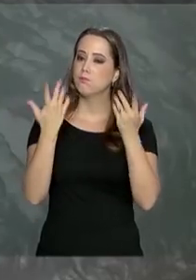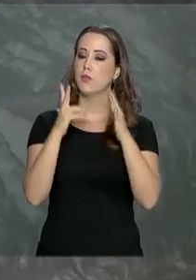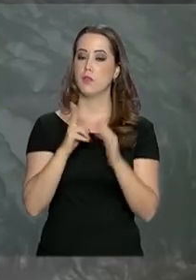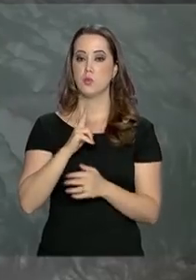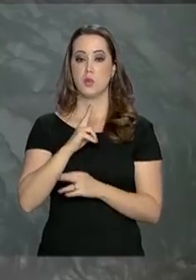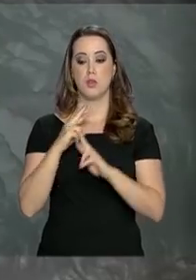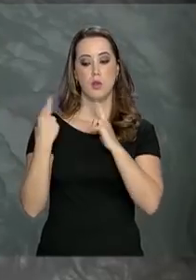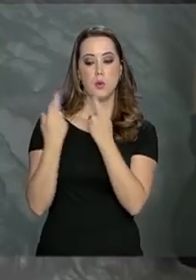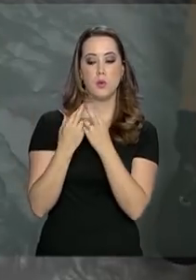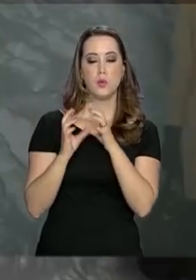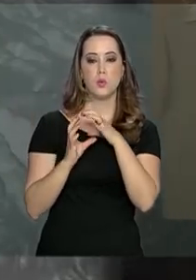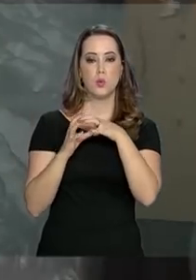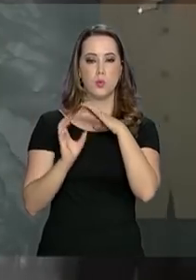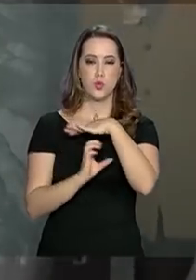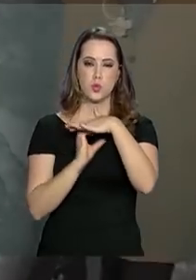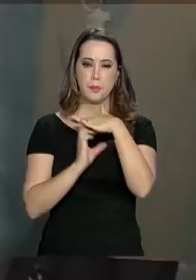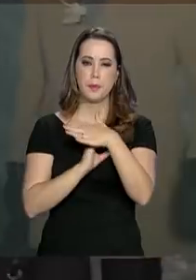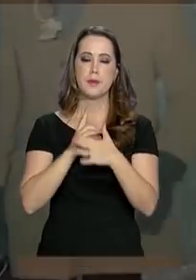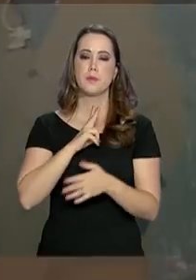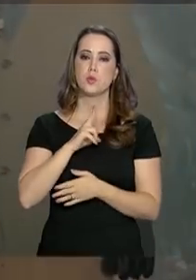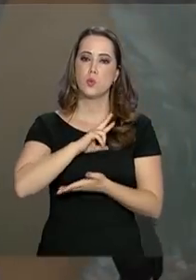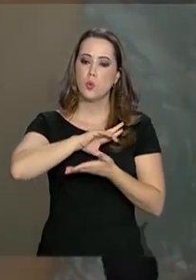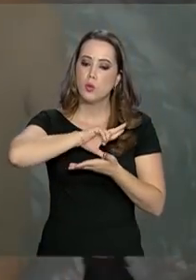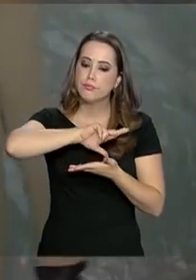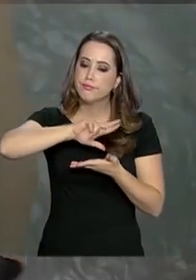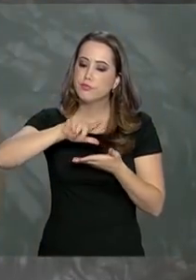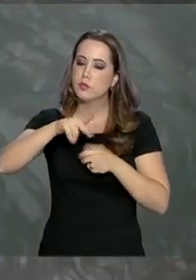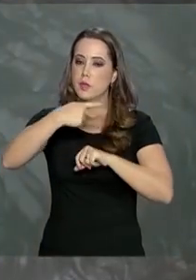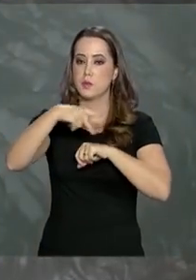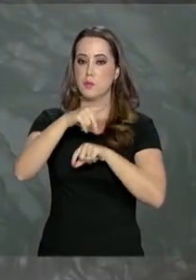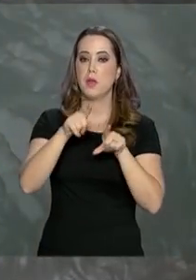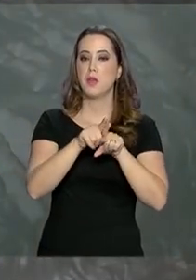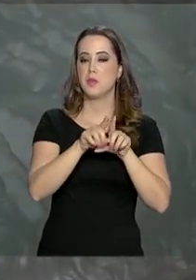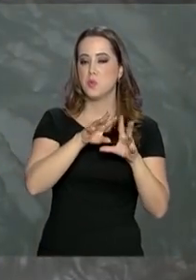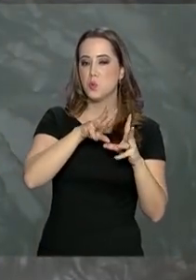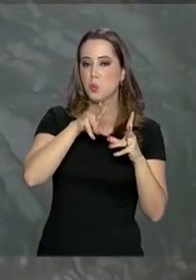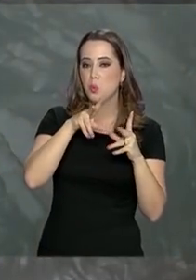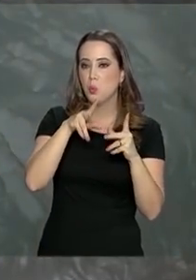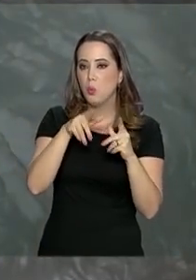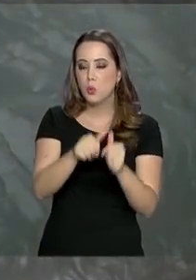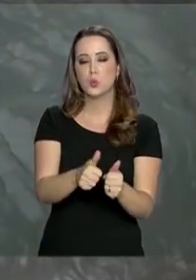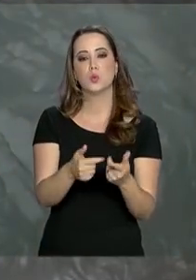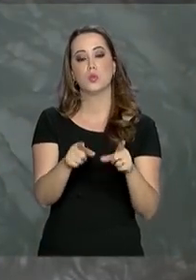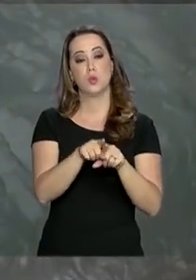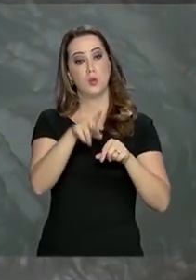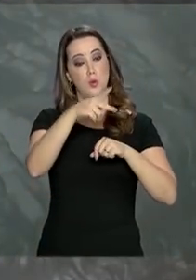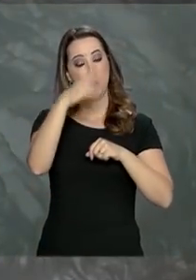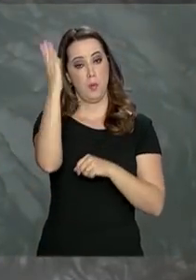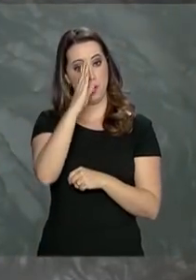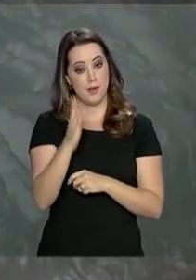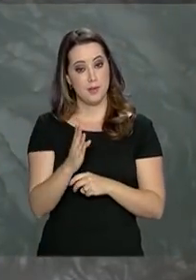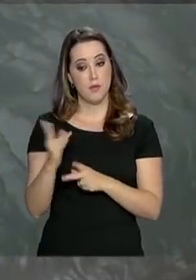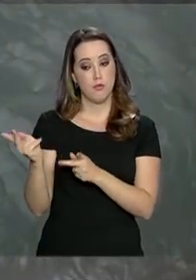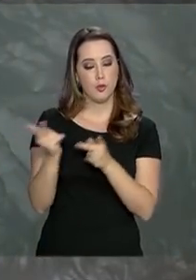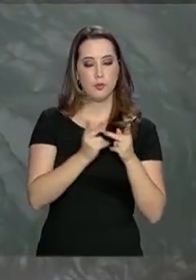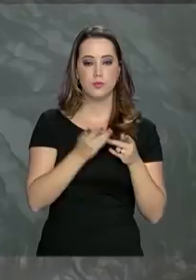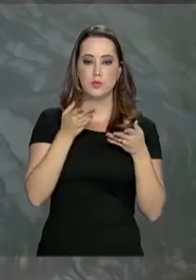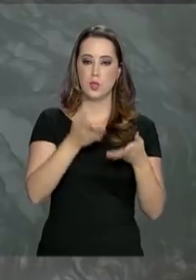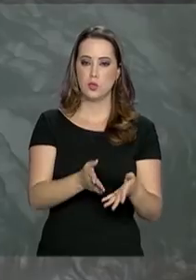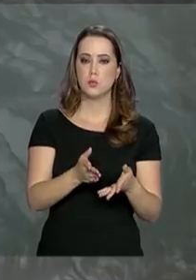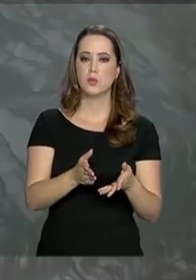lideranças empresariais e de governo de todo o mundo, e o Brasil é um dos países convidados a participar